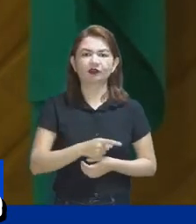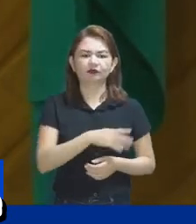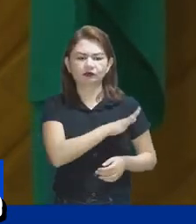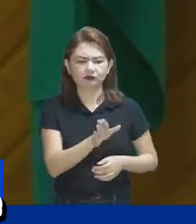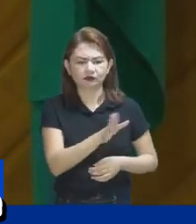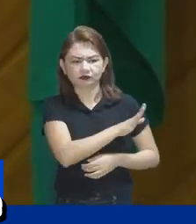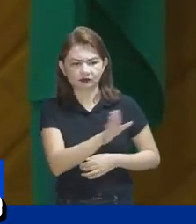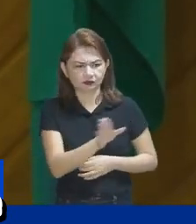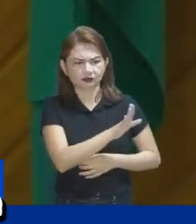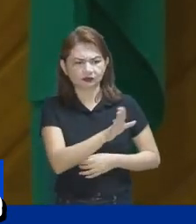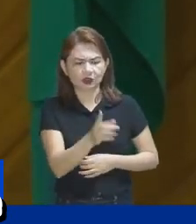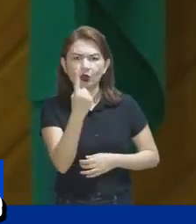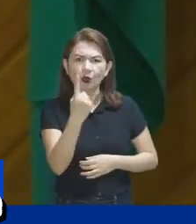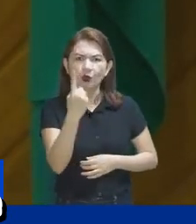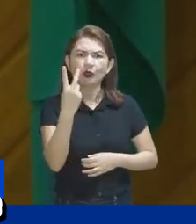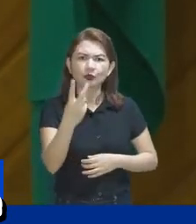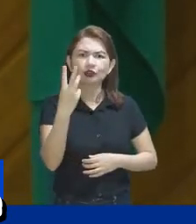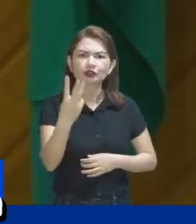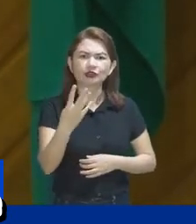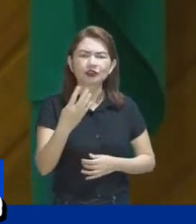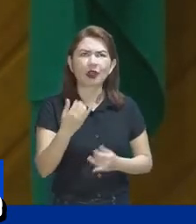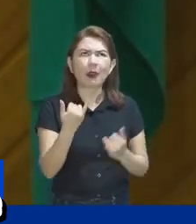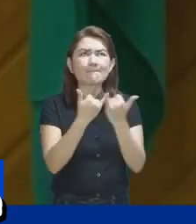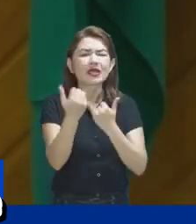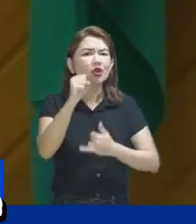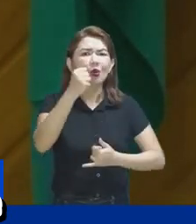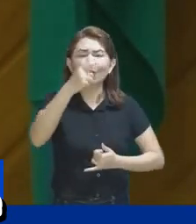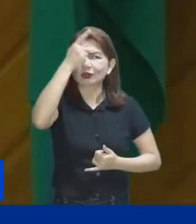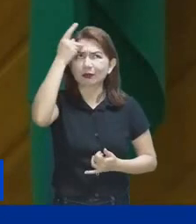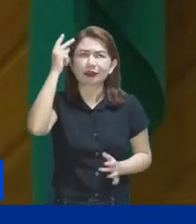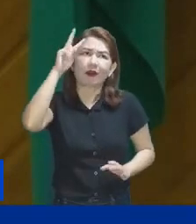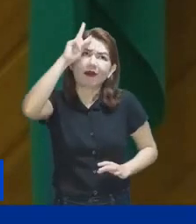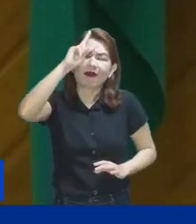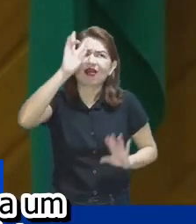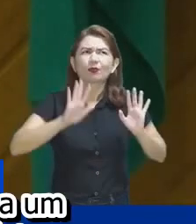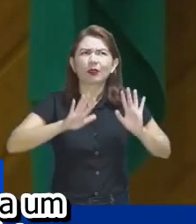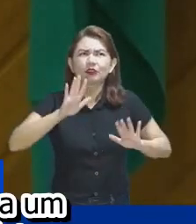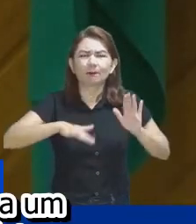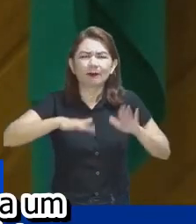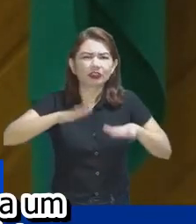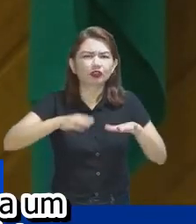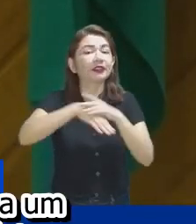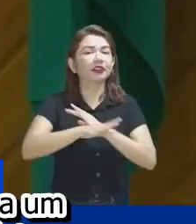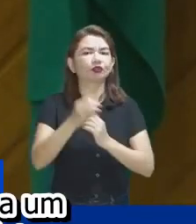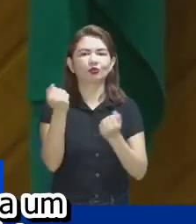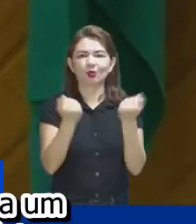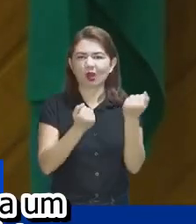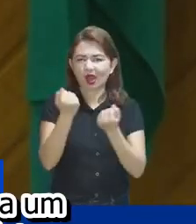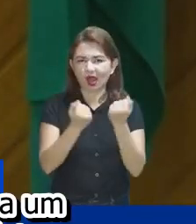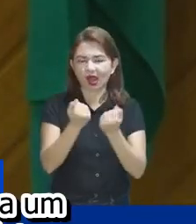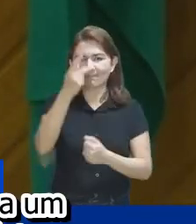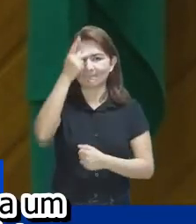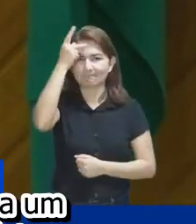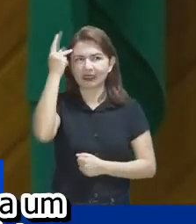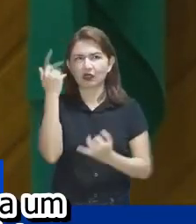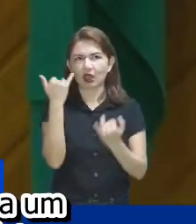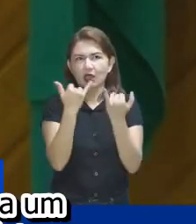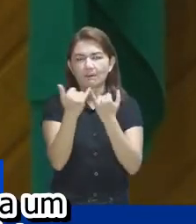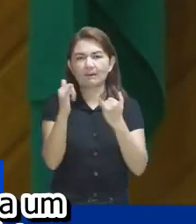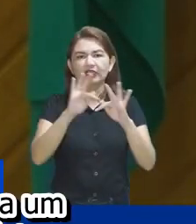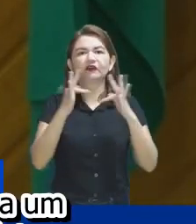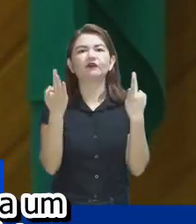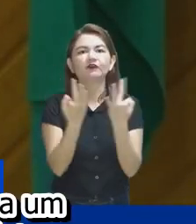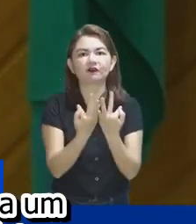3, eu vi e acho que eram quase 8 pessoas que eu me lembre. Eram pessoas, eu acho, que da mesma família,